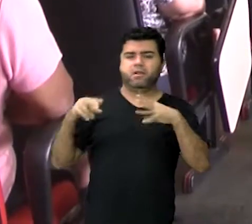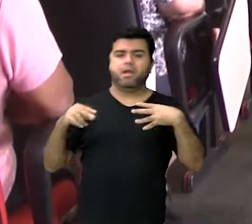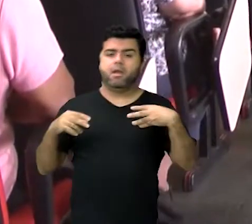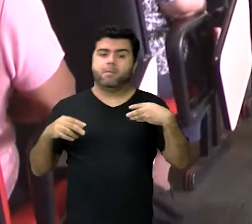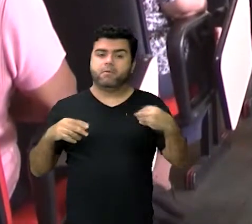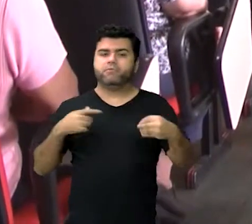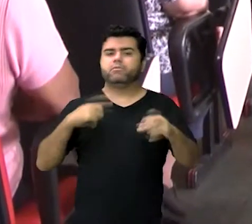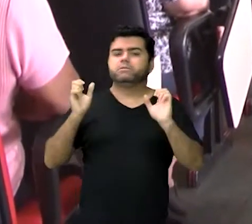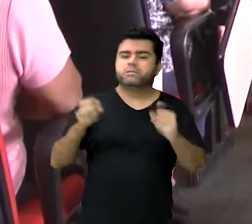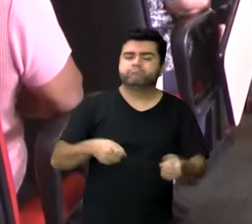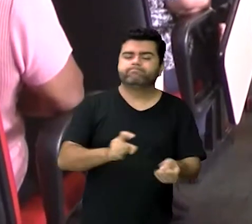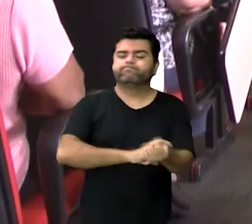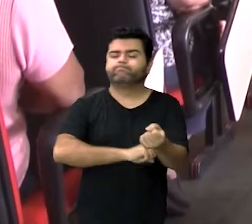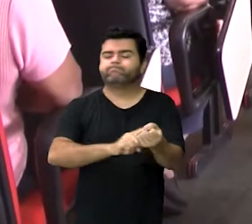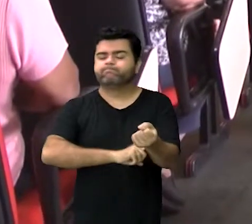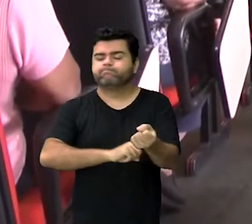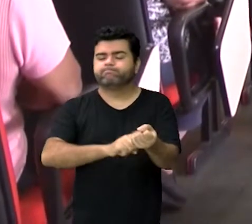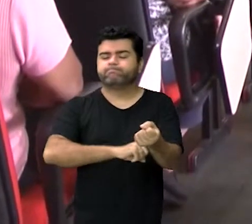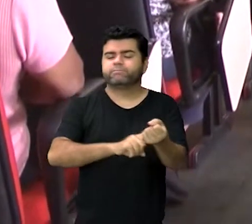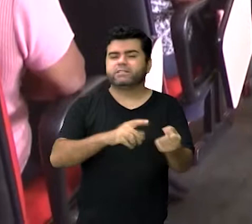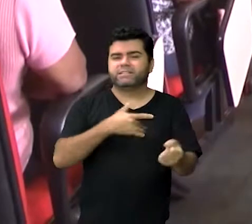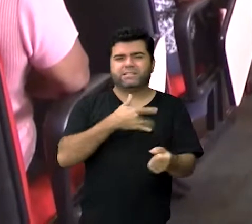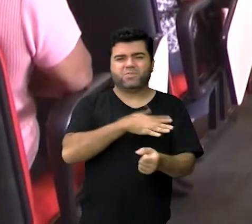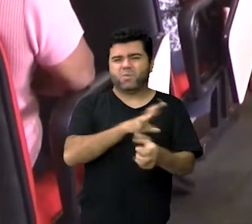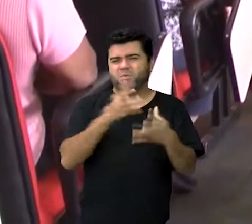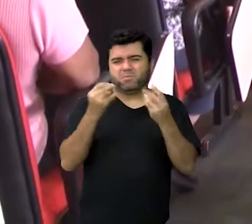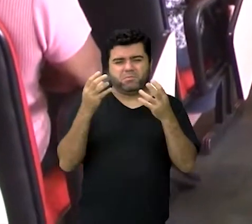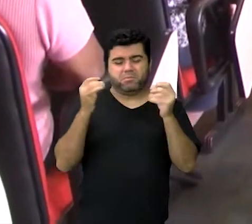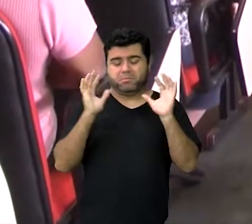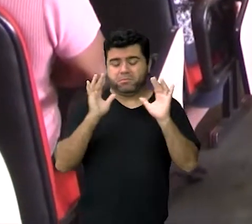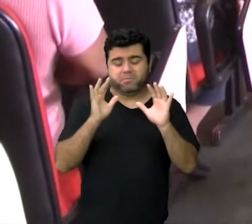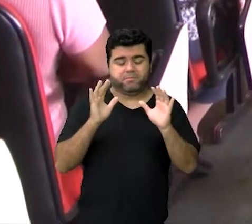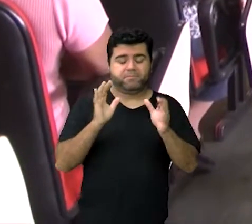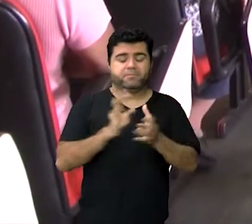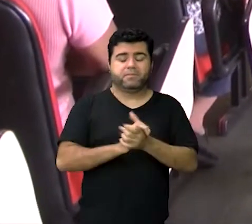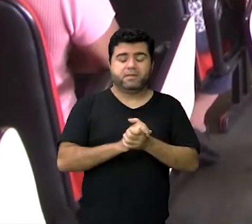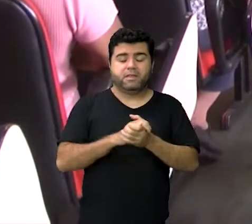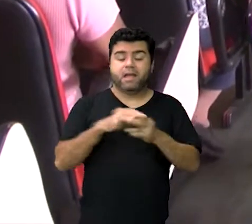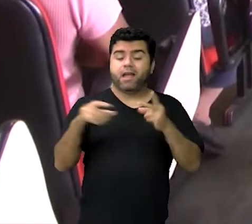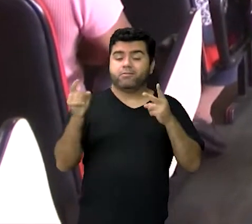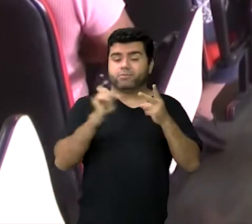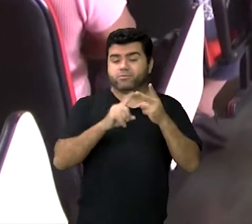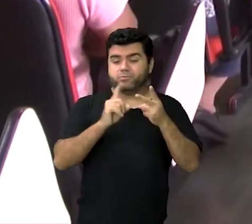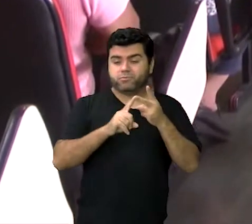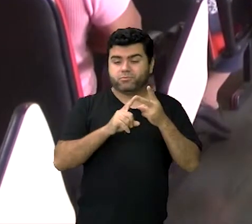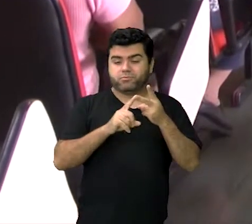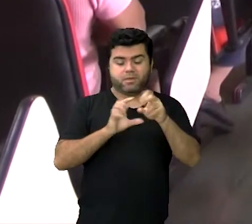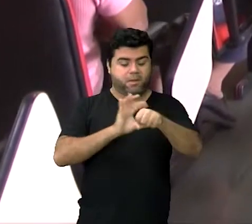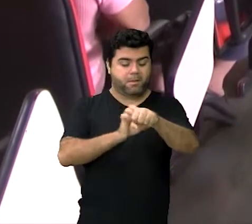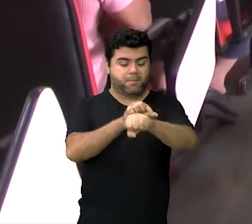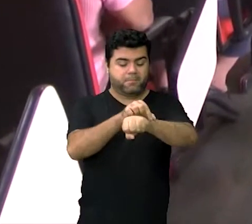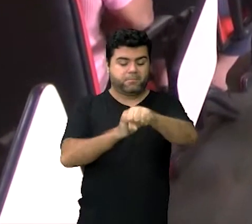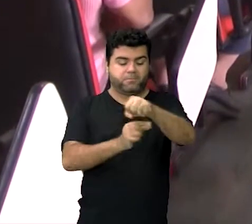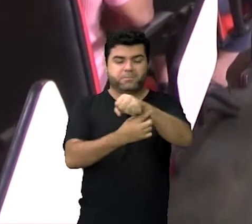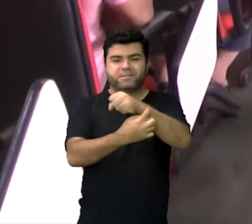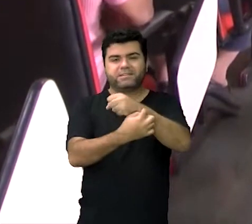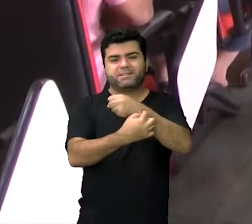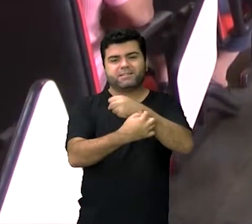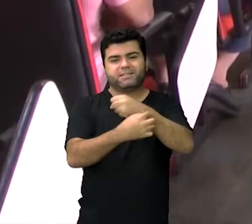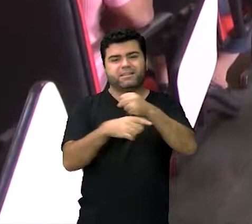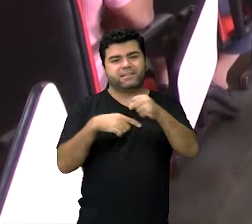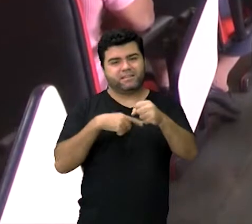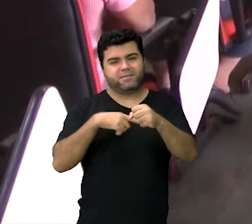a ficar irritado, porque, né, ele não gosta de aglomeração e tudo mais. Bom, daí veio o segundo round, a pulseirinha, que você tem que pôr de